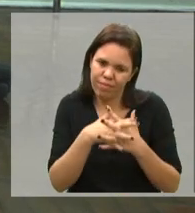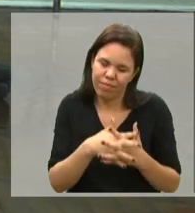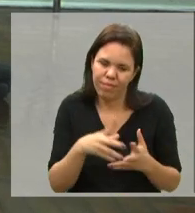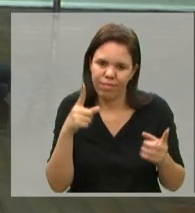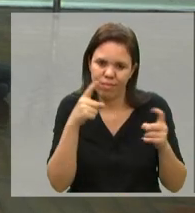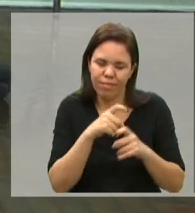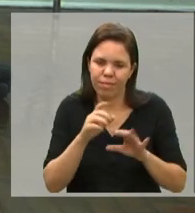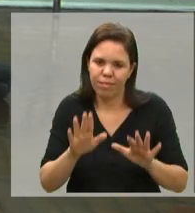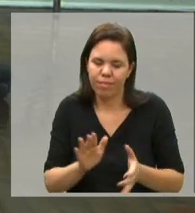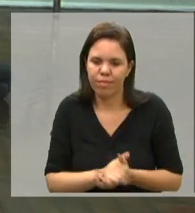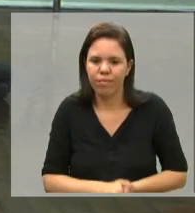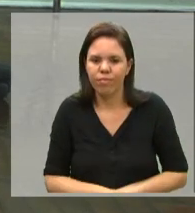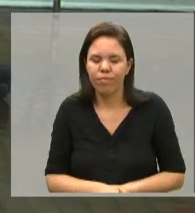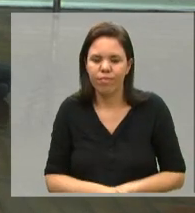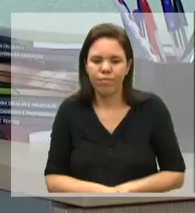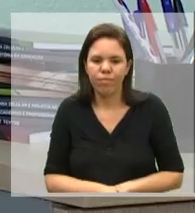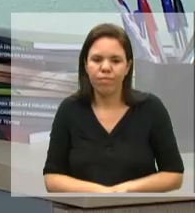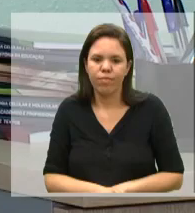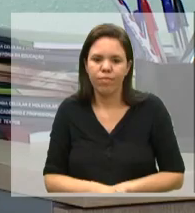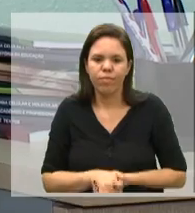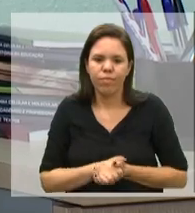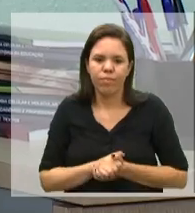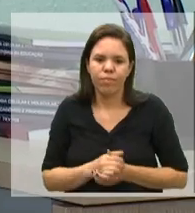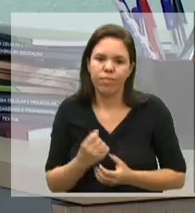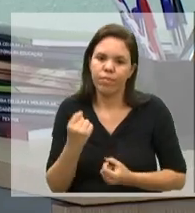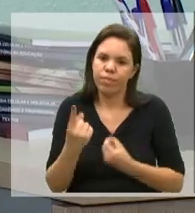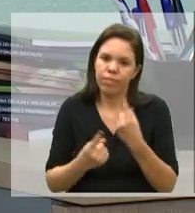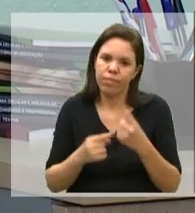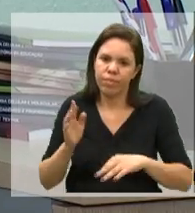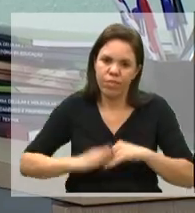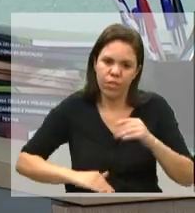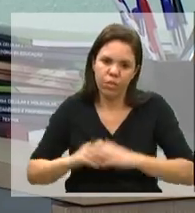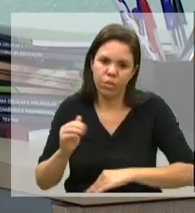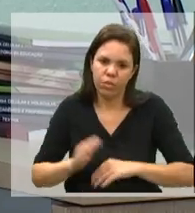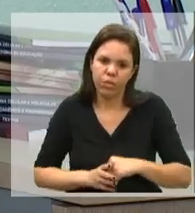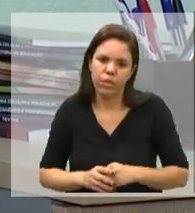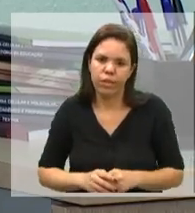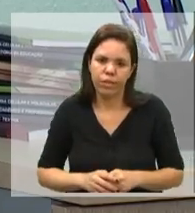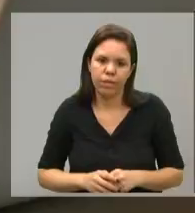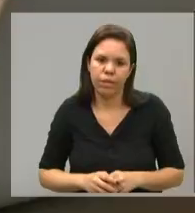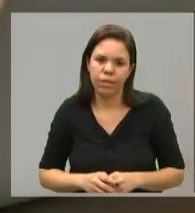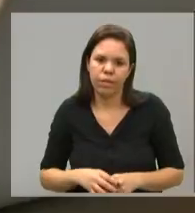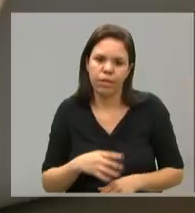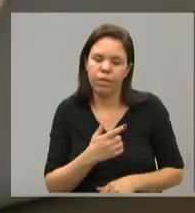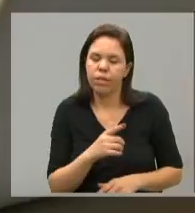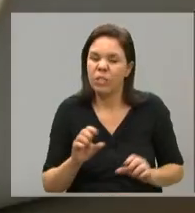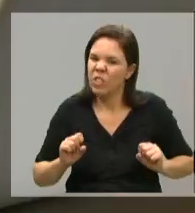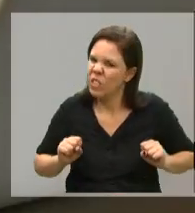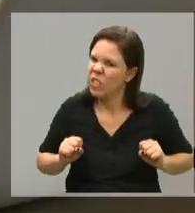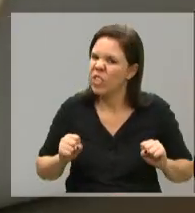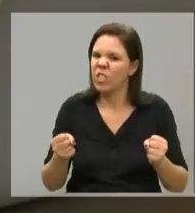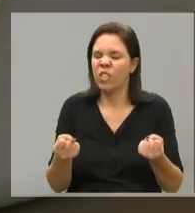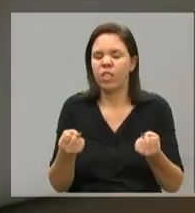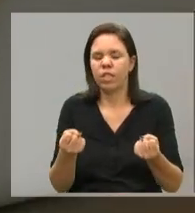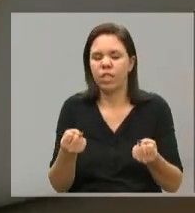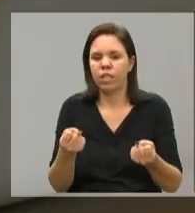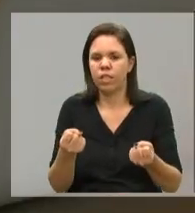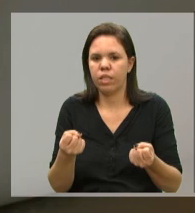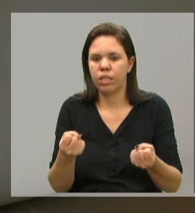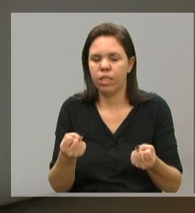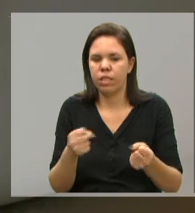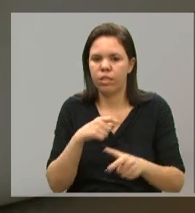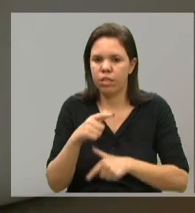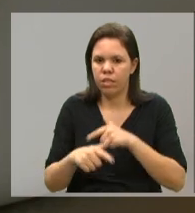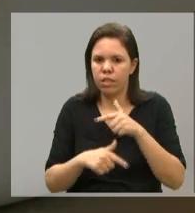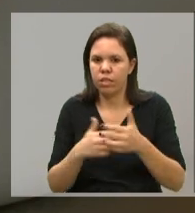né? Se alguns profissionais não desempenharem a sua